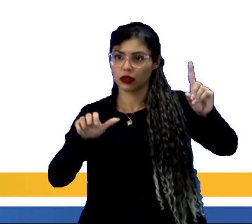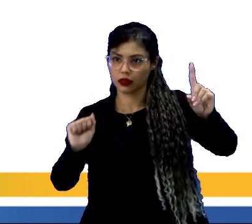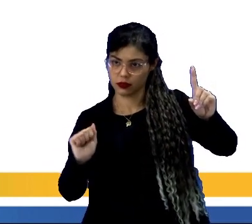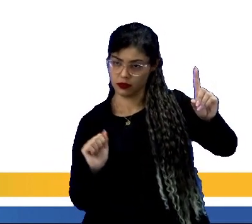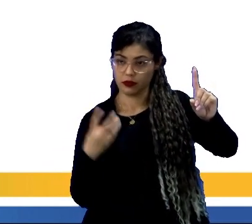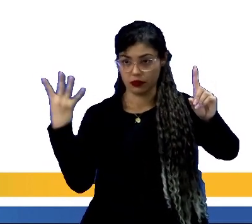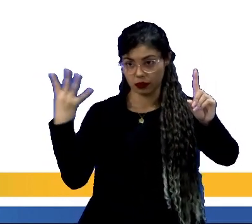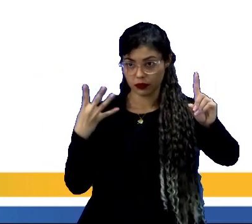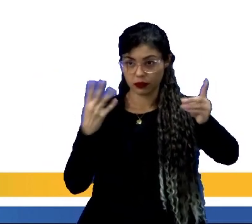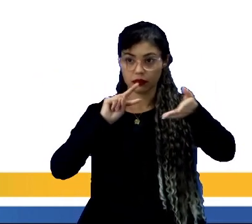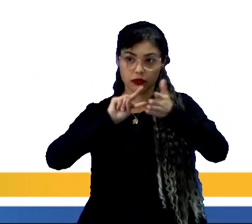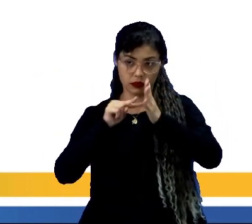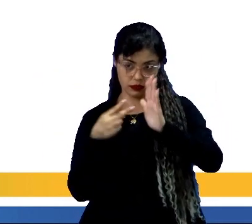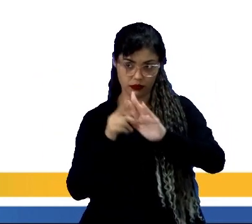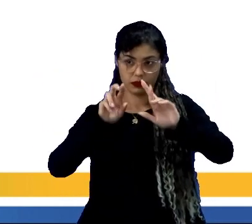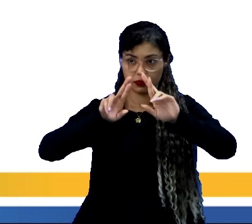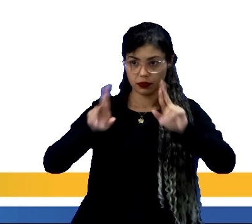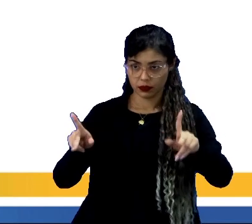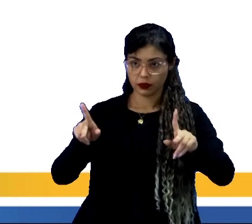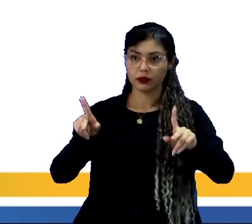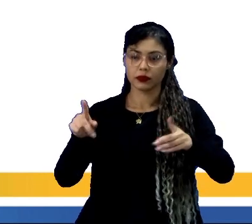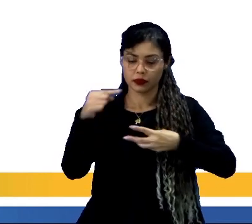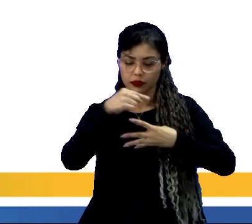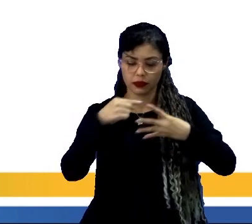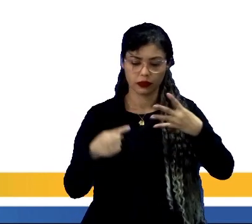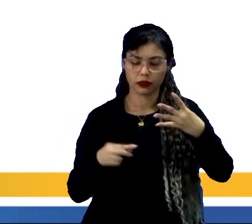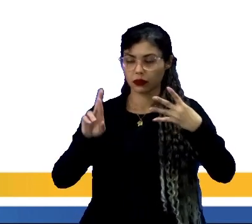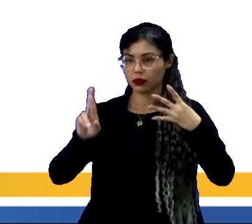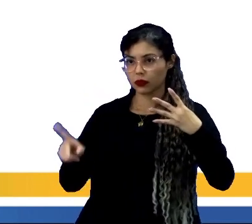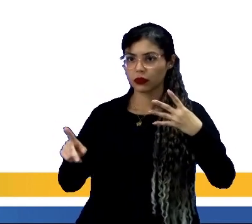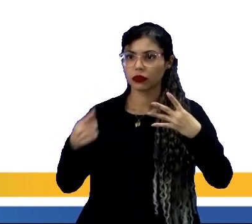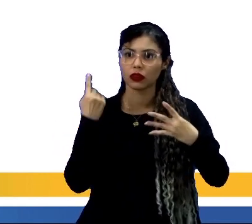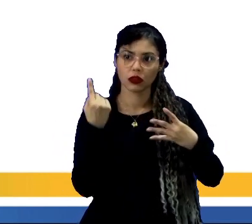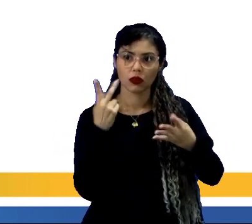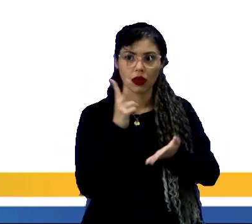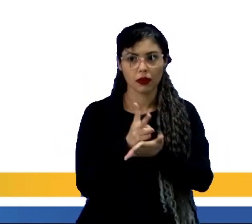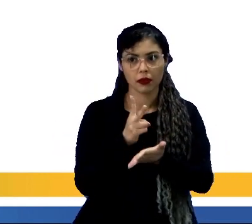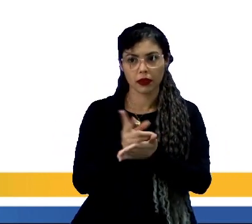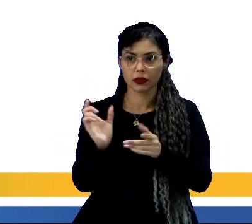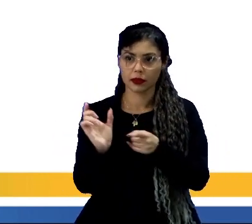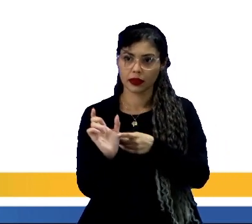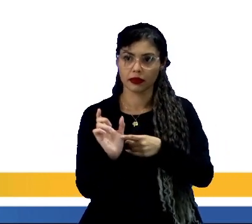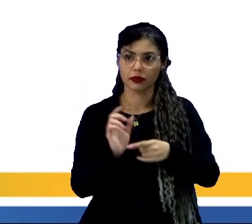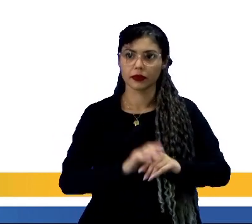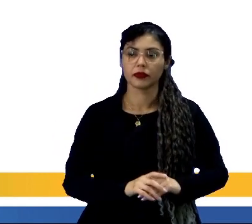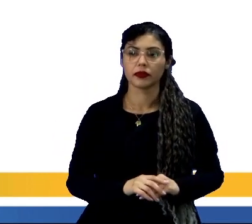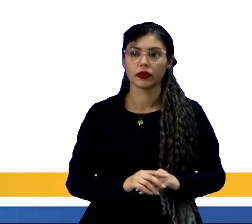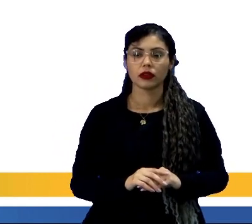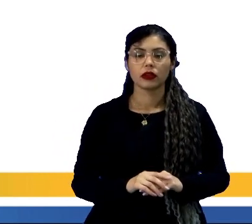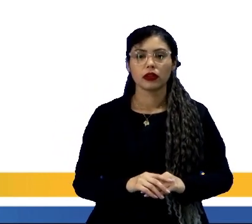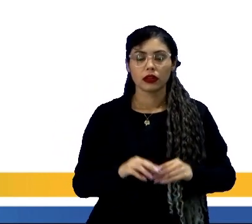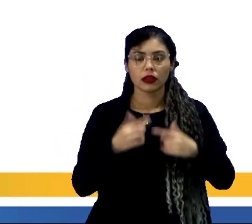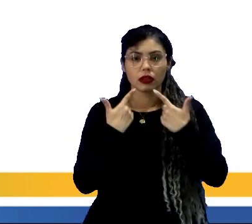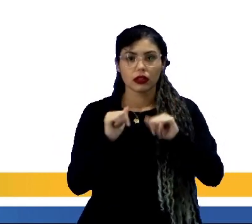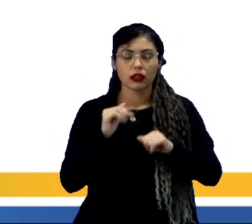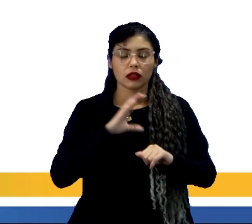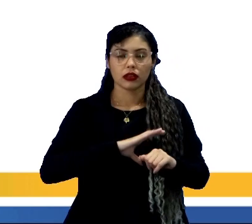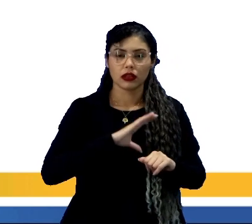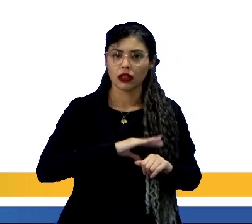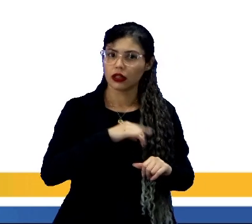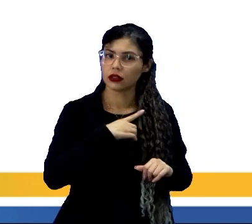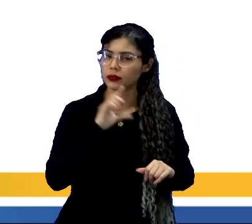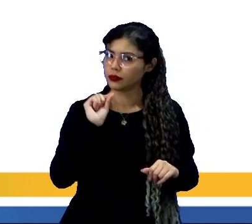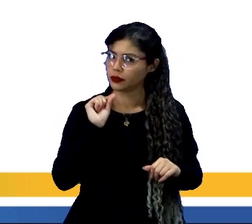só, 4 significados, né? Bem diferentes de uma mesma palavra. Então, na língua portuguesa, né,